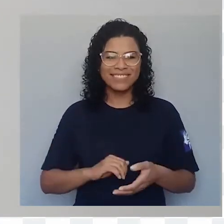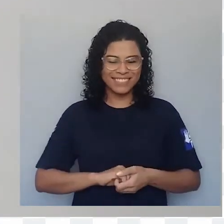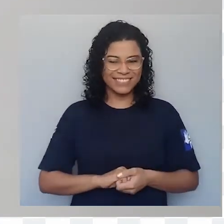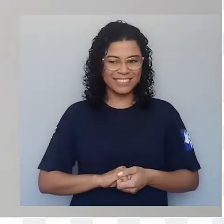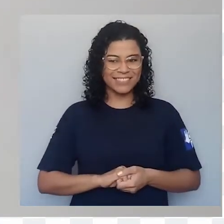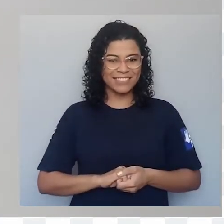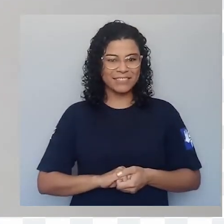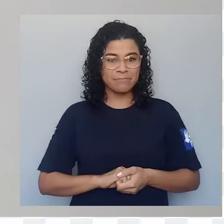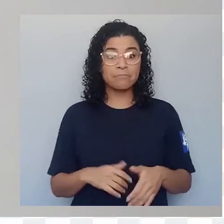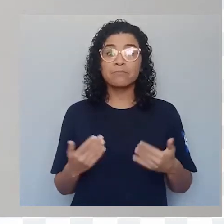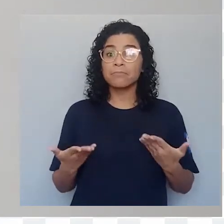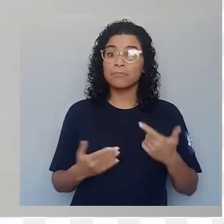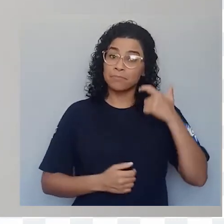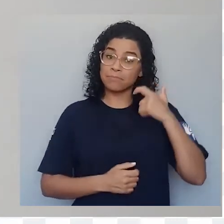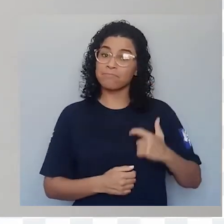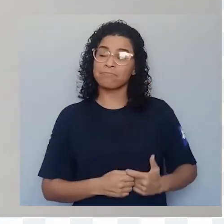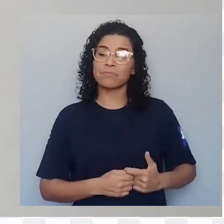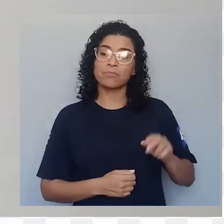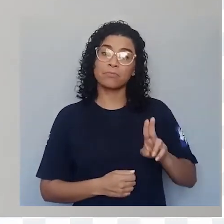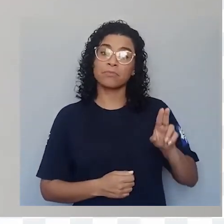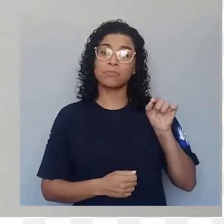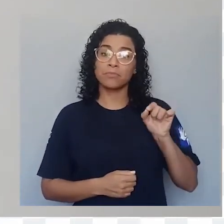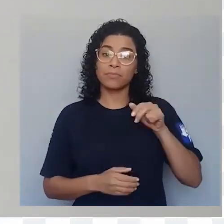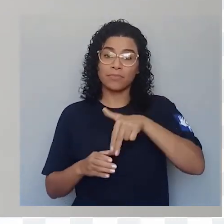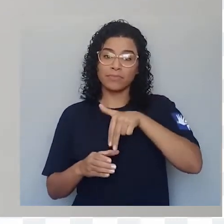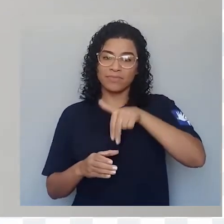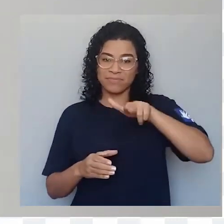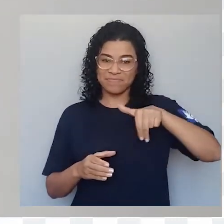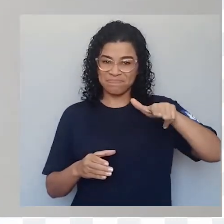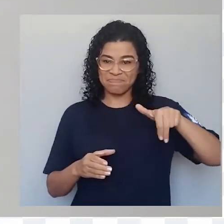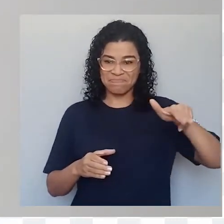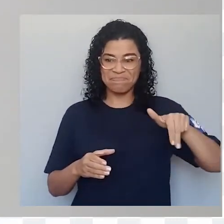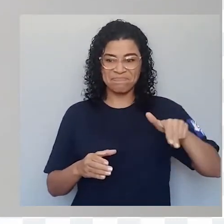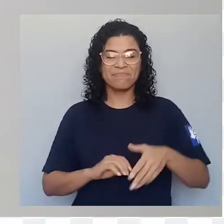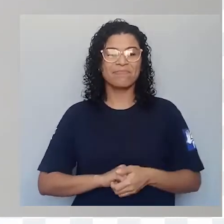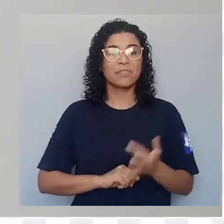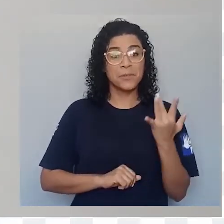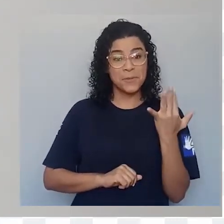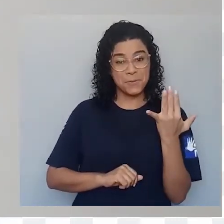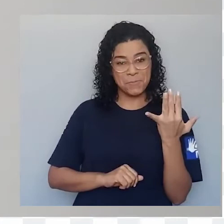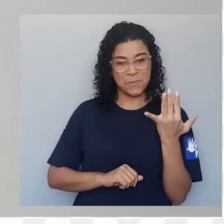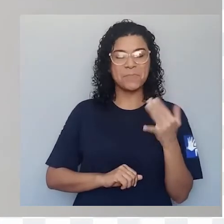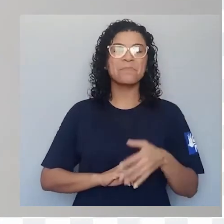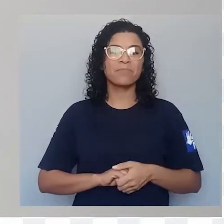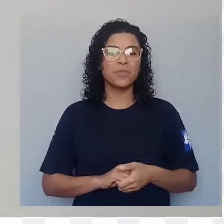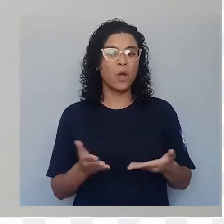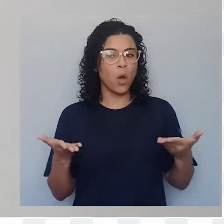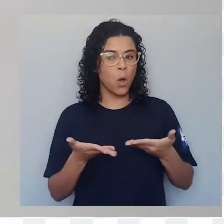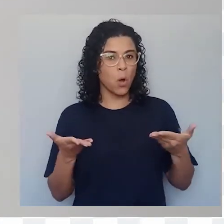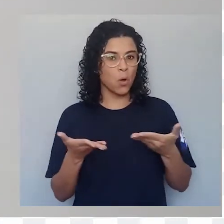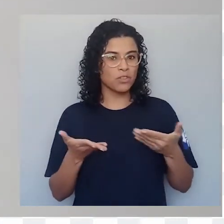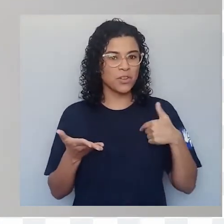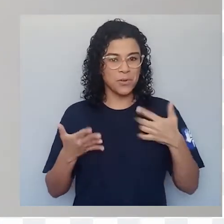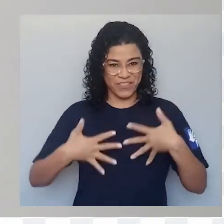certo? Bom, eu vou utilizar tinta guache e os meus dedos,